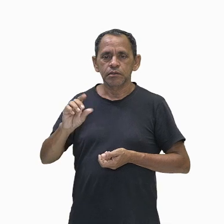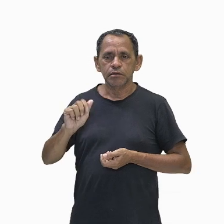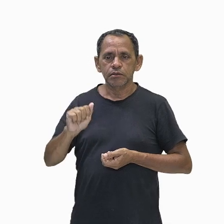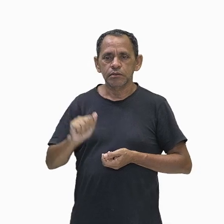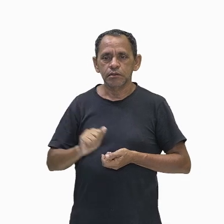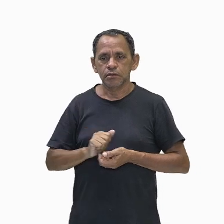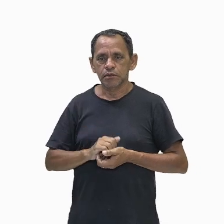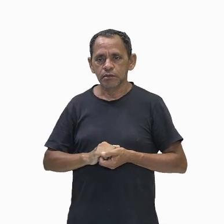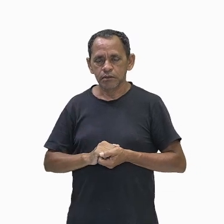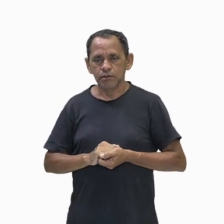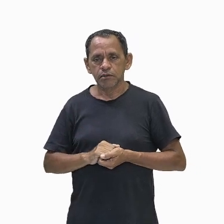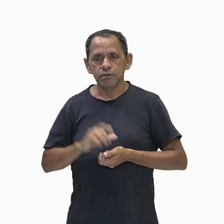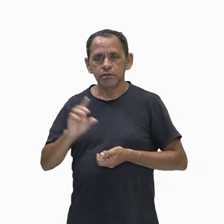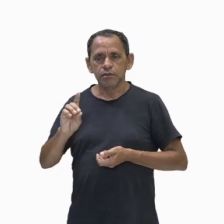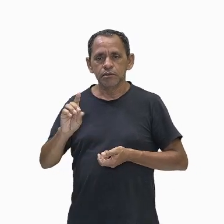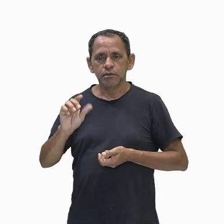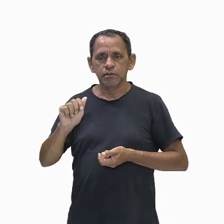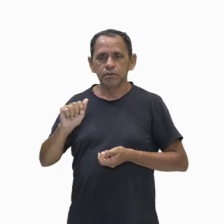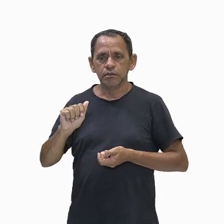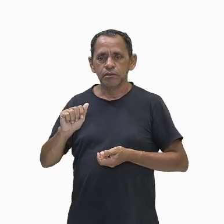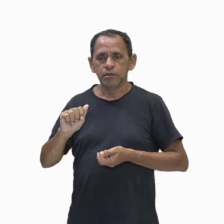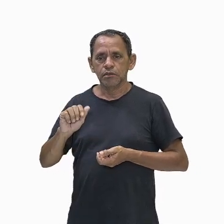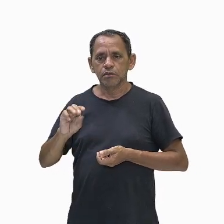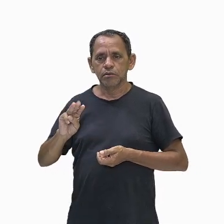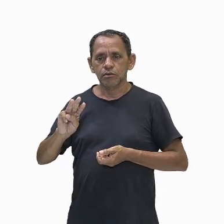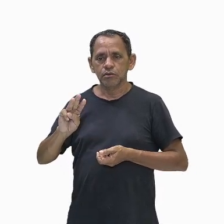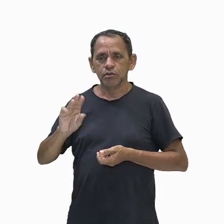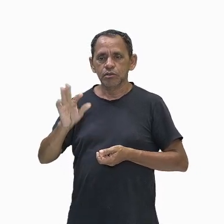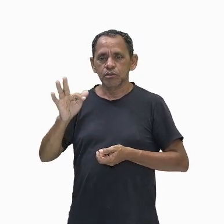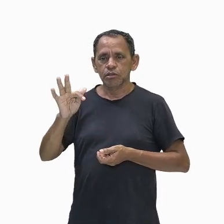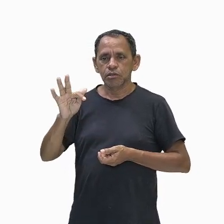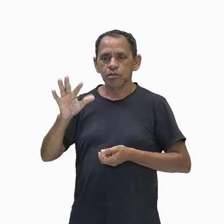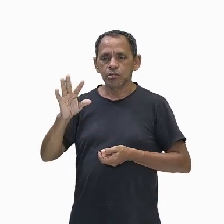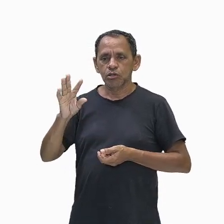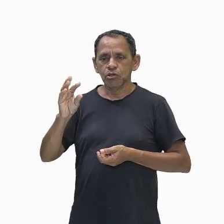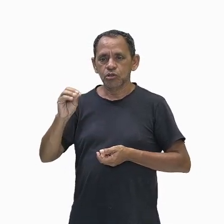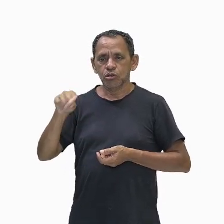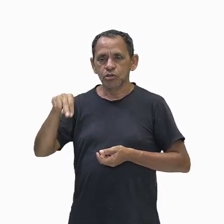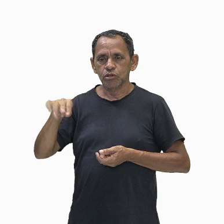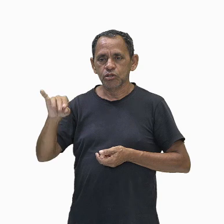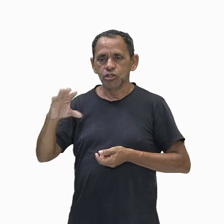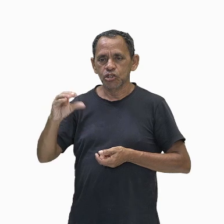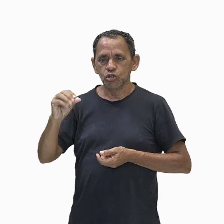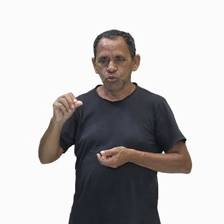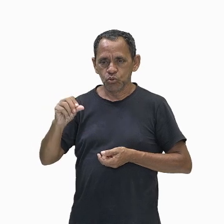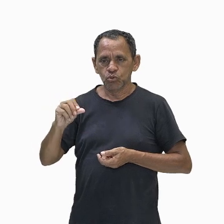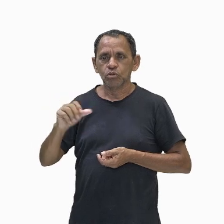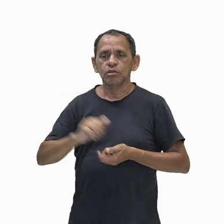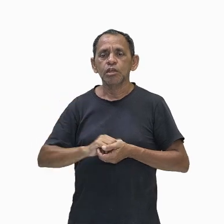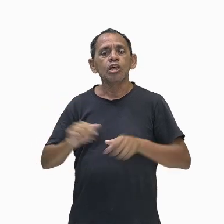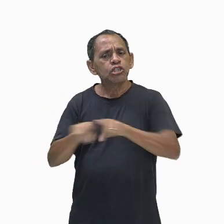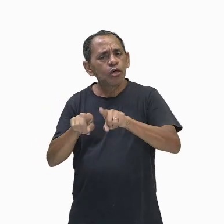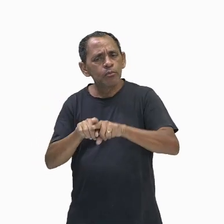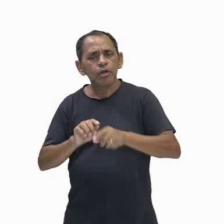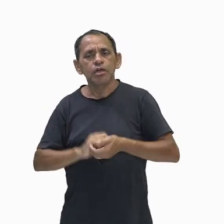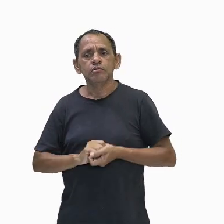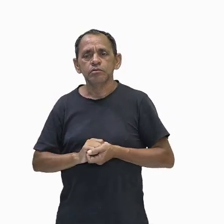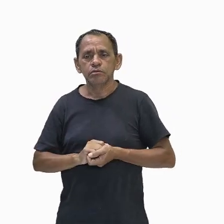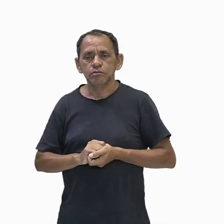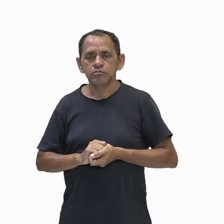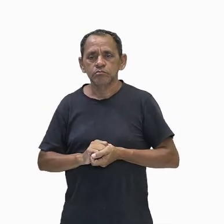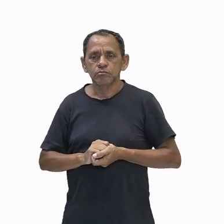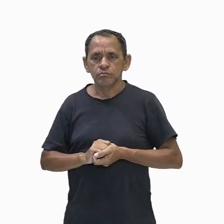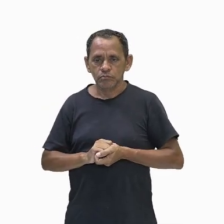indivíduos que não possuem essa característica. Os triângulos que não estão representados aí nesse